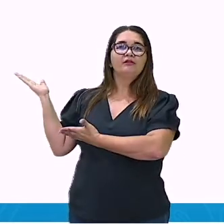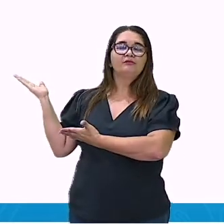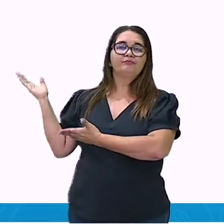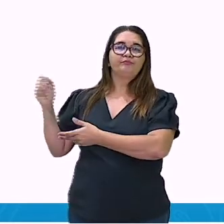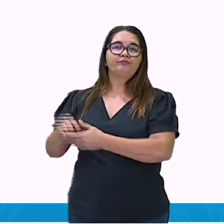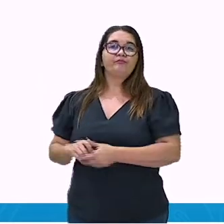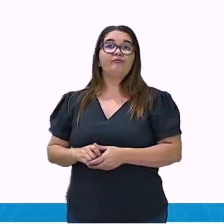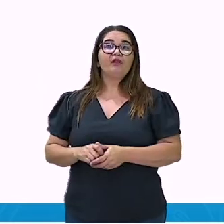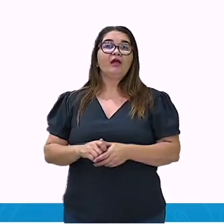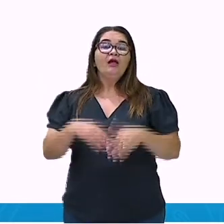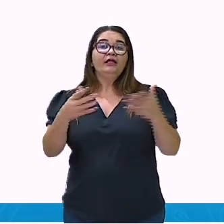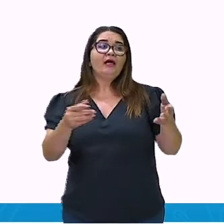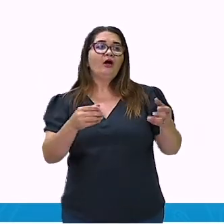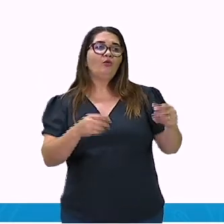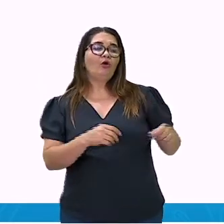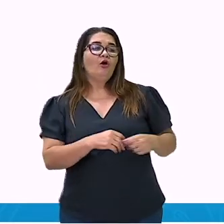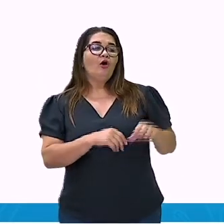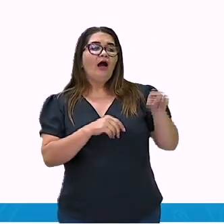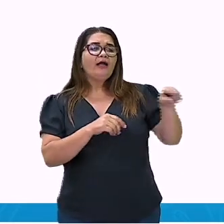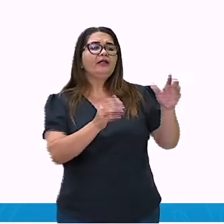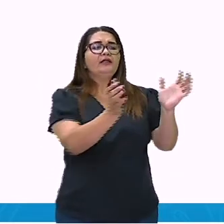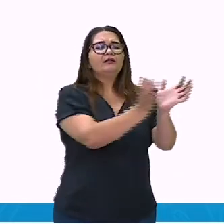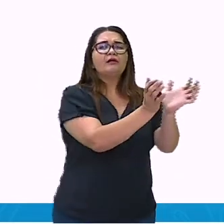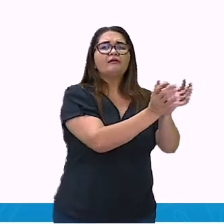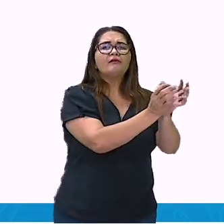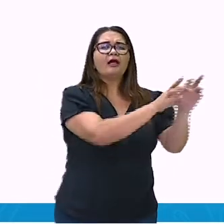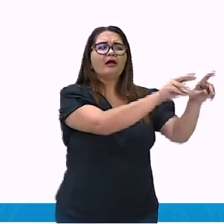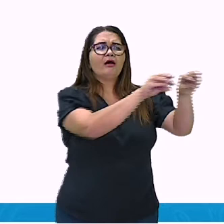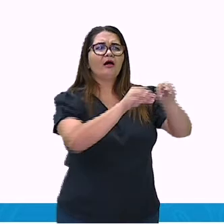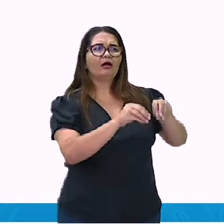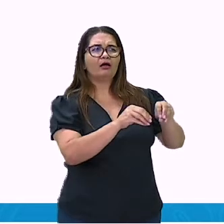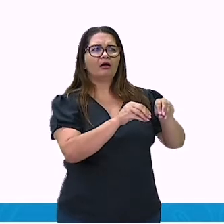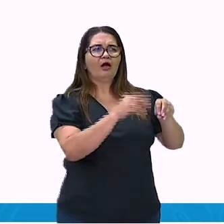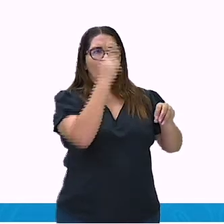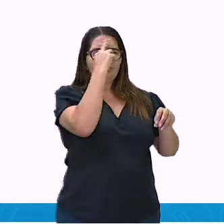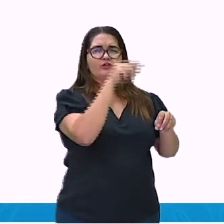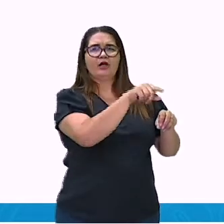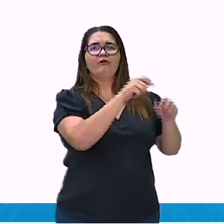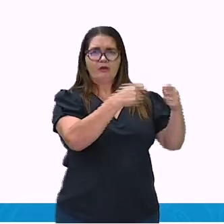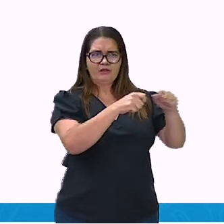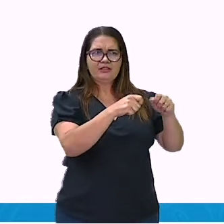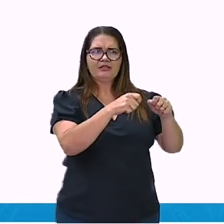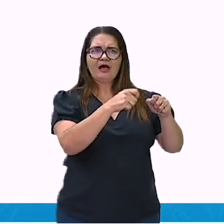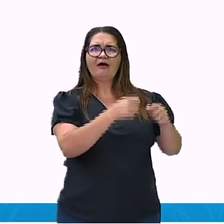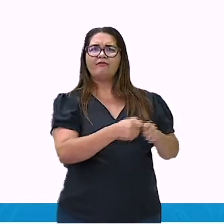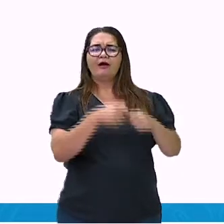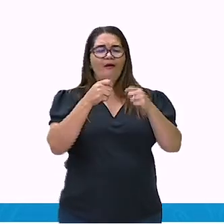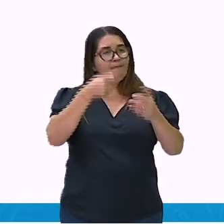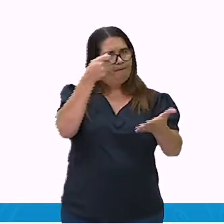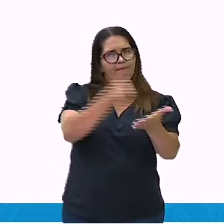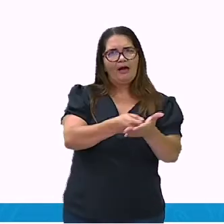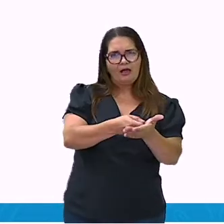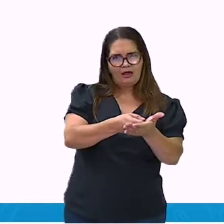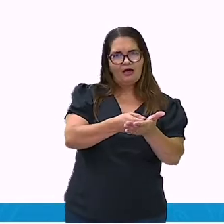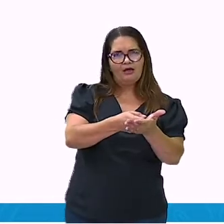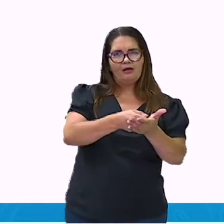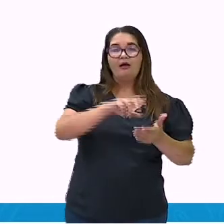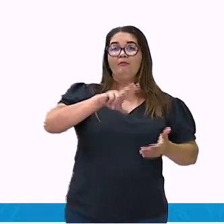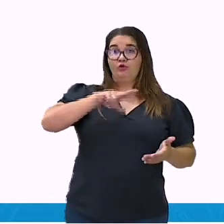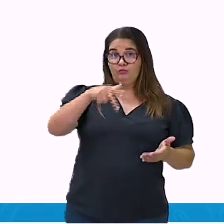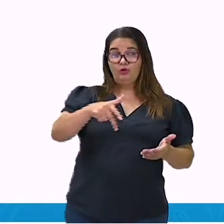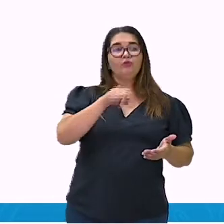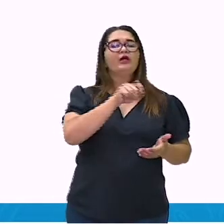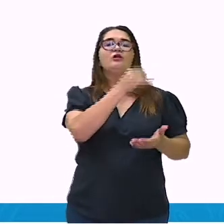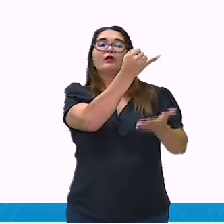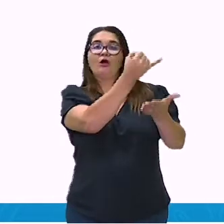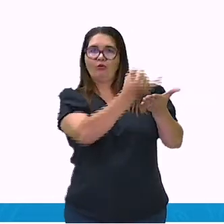era entregar à coroa 10% dos lucros. Então, ele era um imposto. Ele tinha que pagar esse imposto como se fosse um